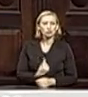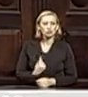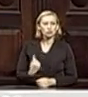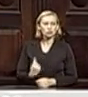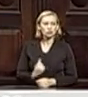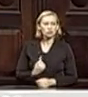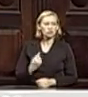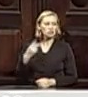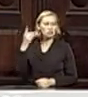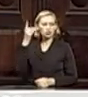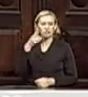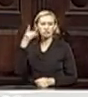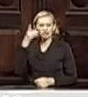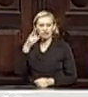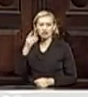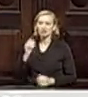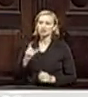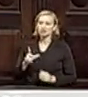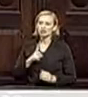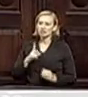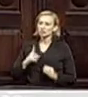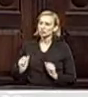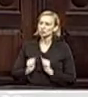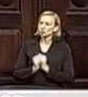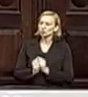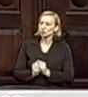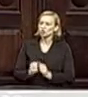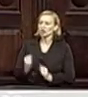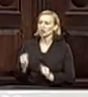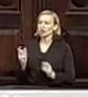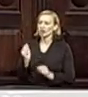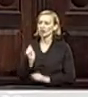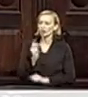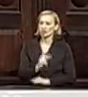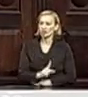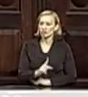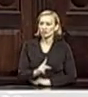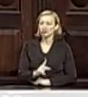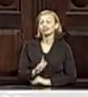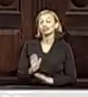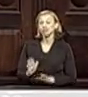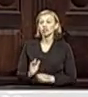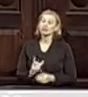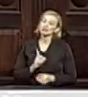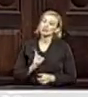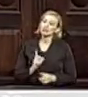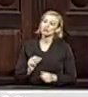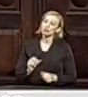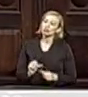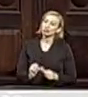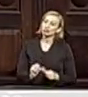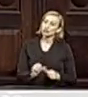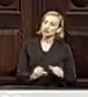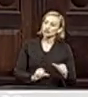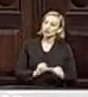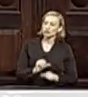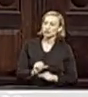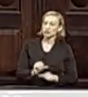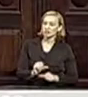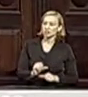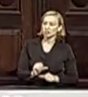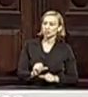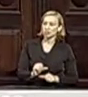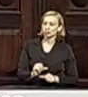pela aprovação do PCCS, mas por uma mudança no modelo de gestão da saúde, que foi o que empurrou